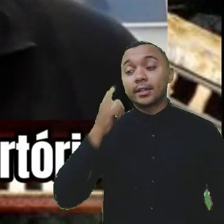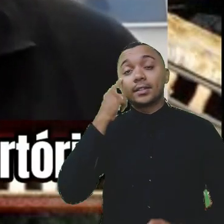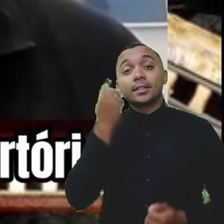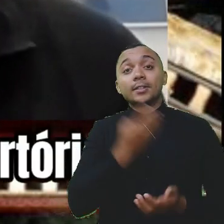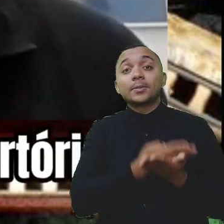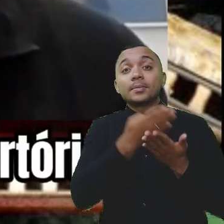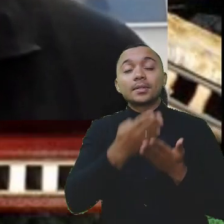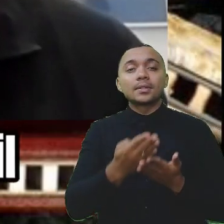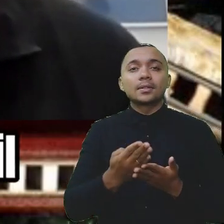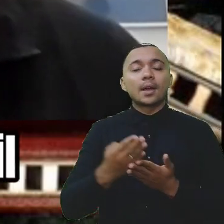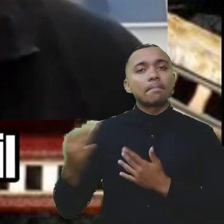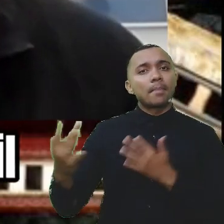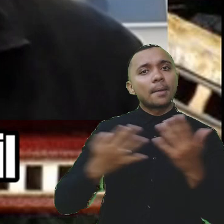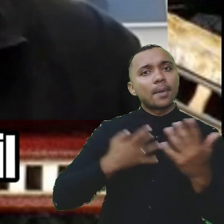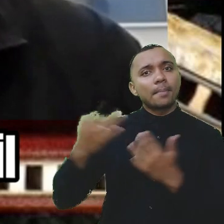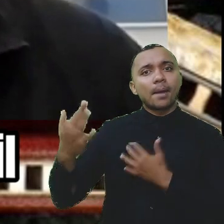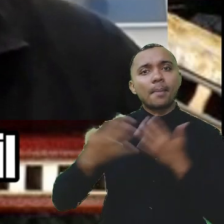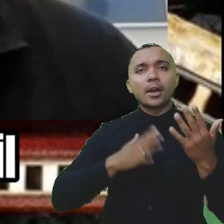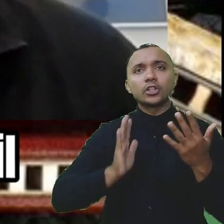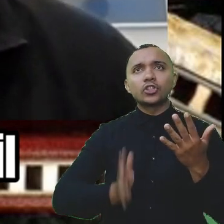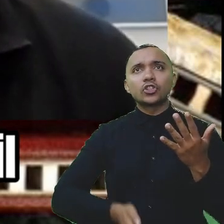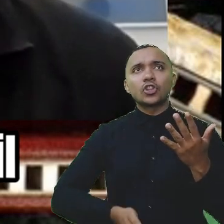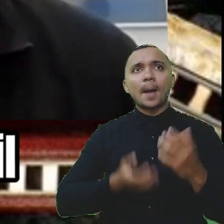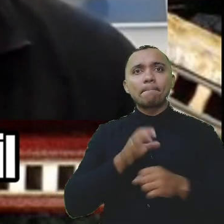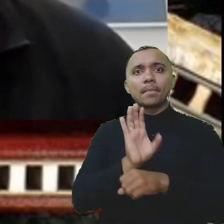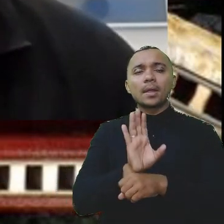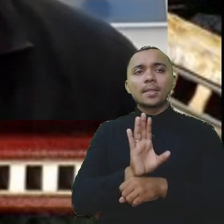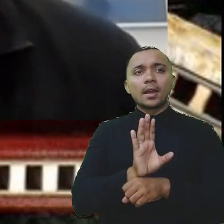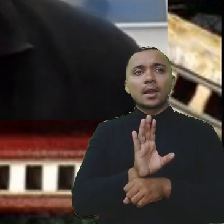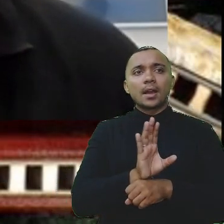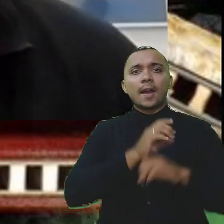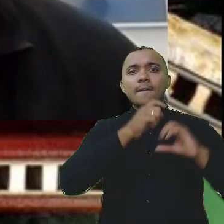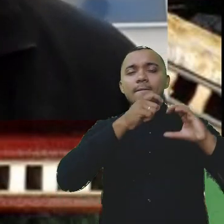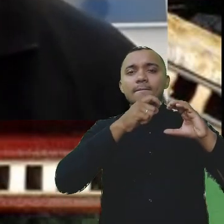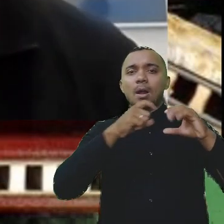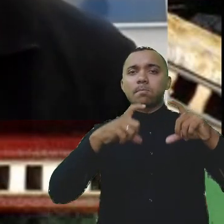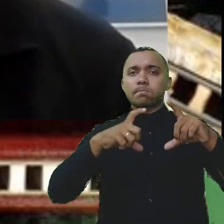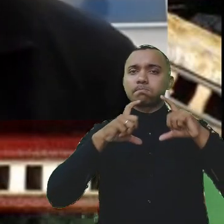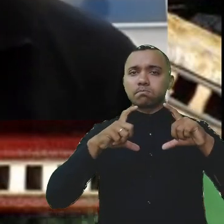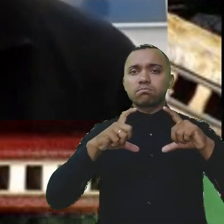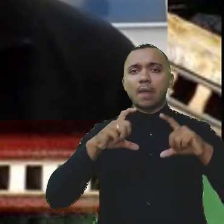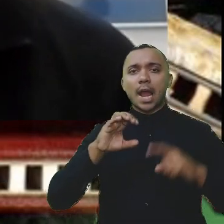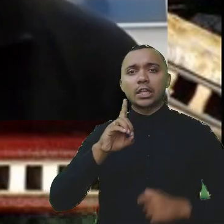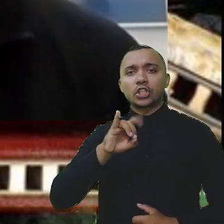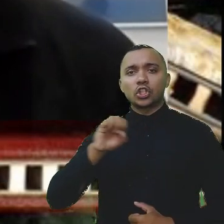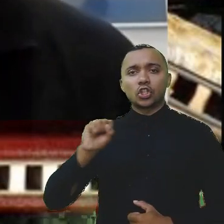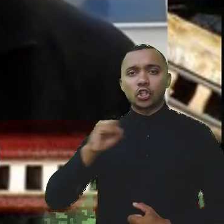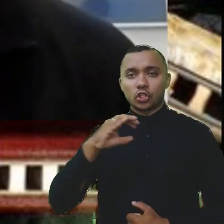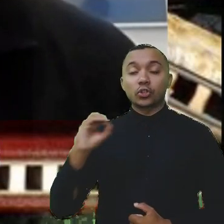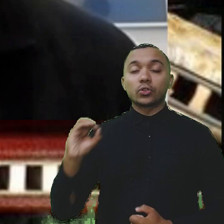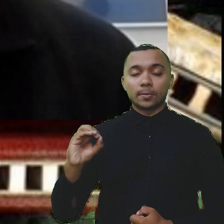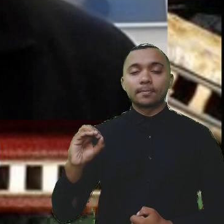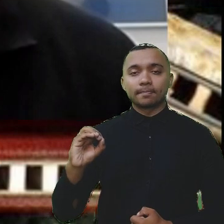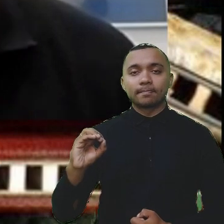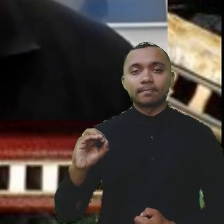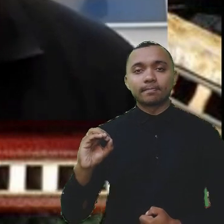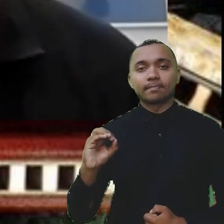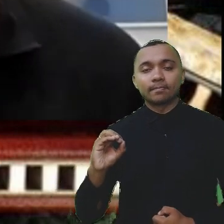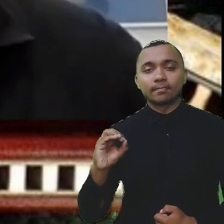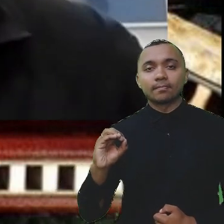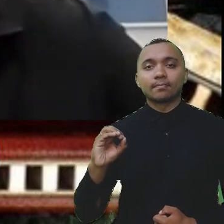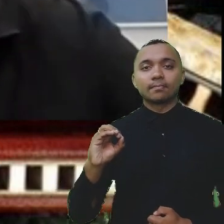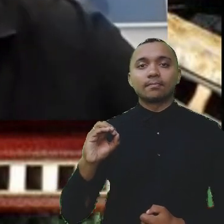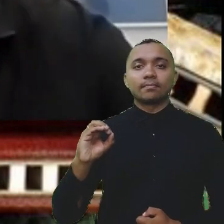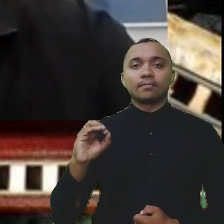conversar nesse repertório, tanto que a gente gravou um disco, vinil ainda. É o teu primeiro disco, né? Foi, exatamente, com a